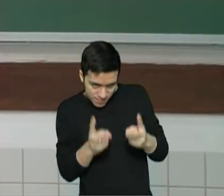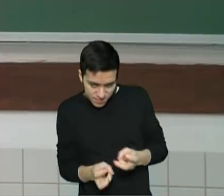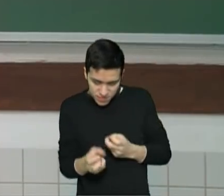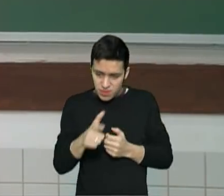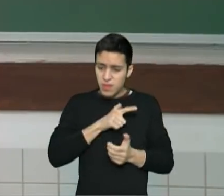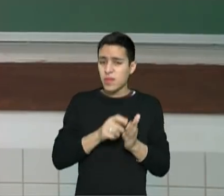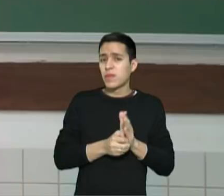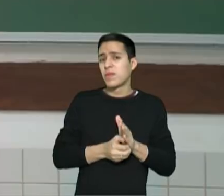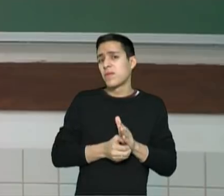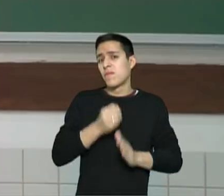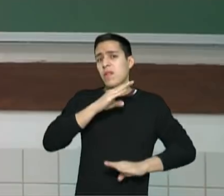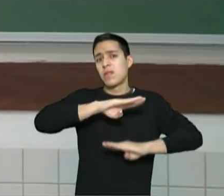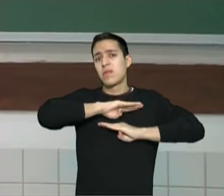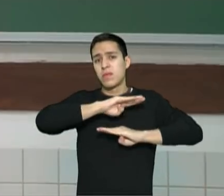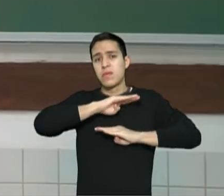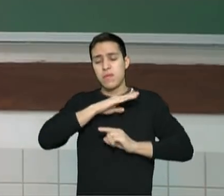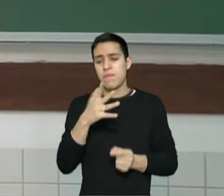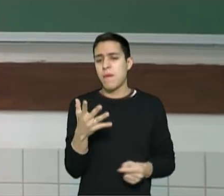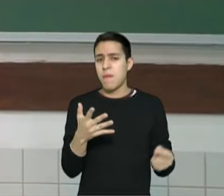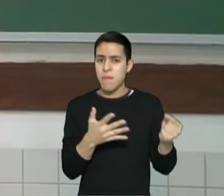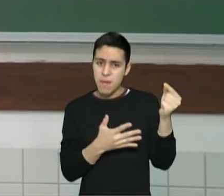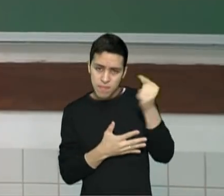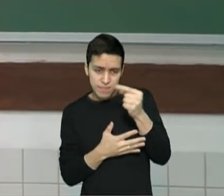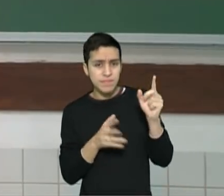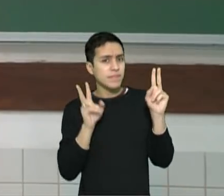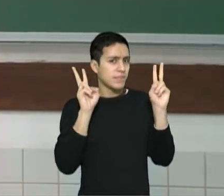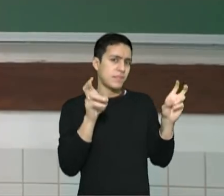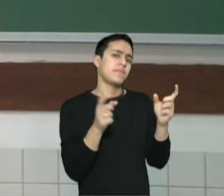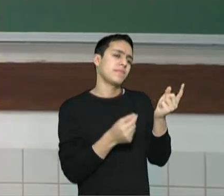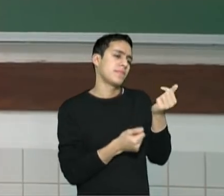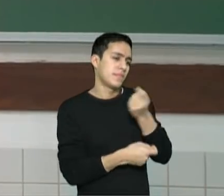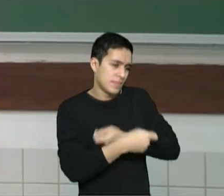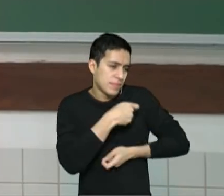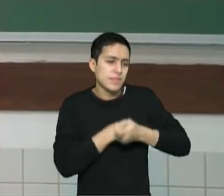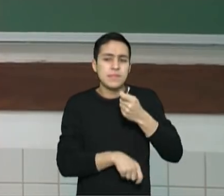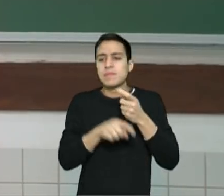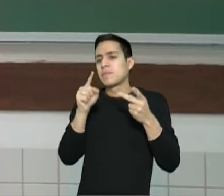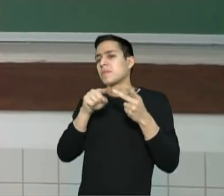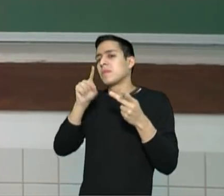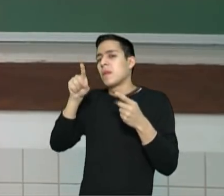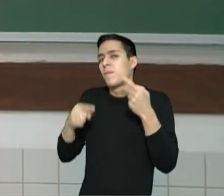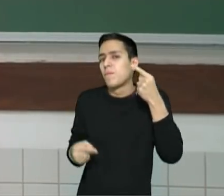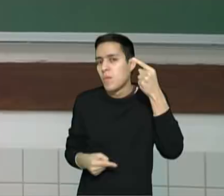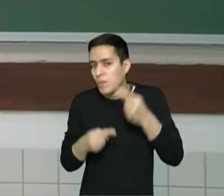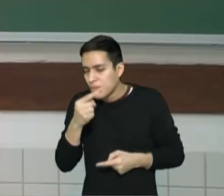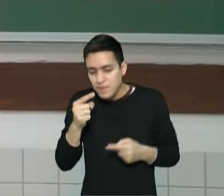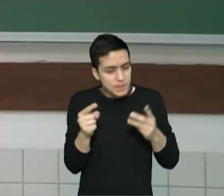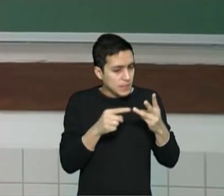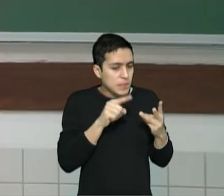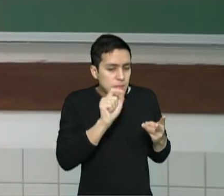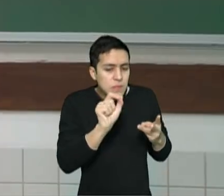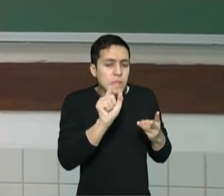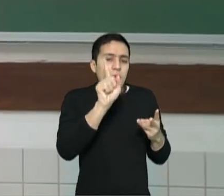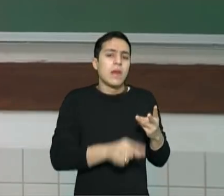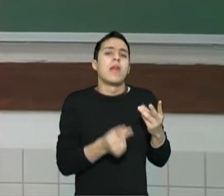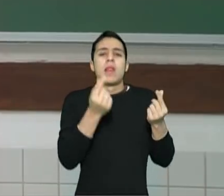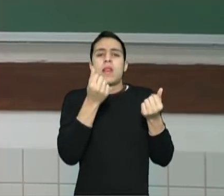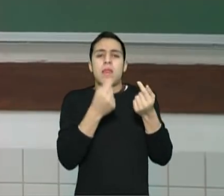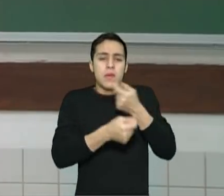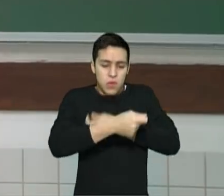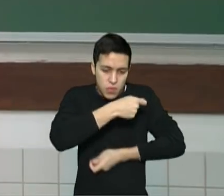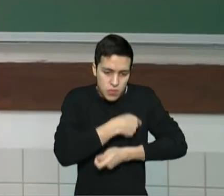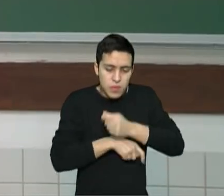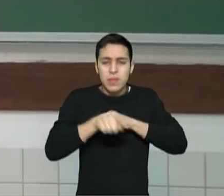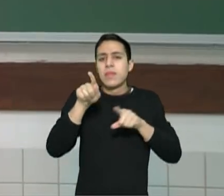várias situações pertinentes, situações financeiras, situações políticas, situações econômicas,